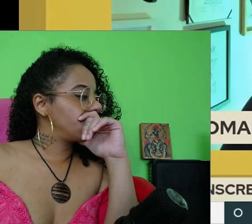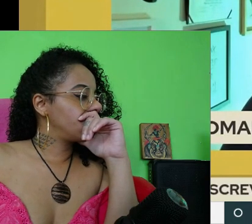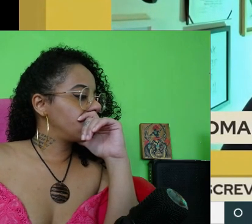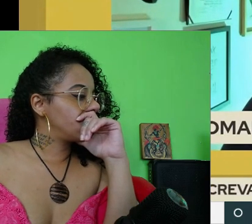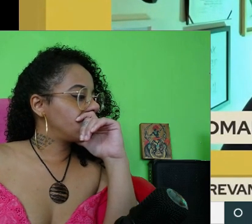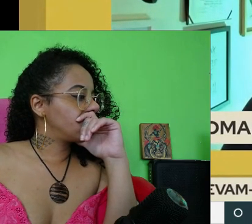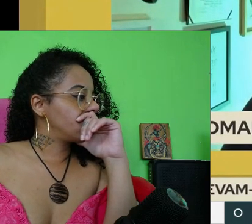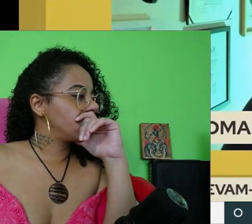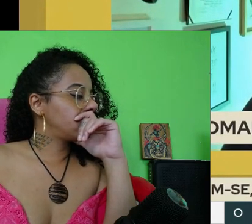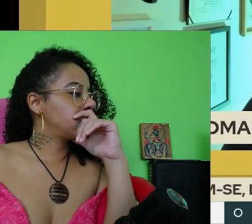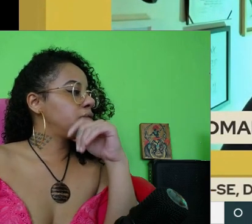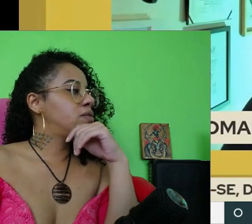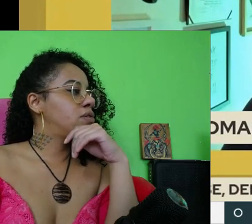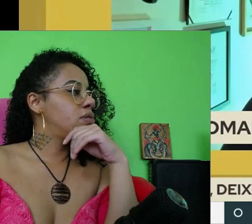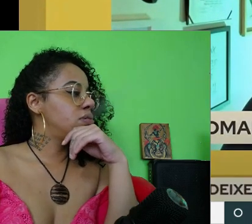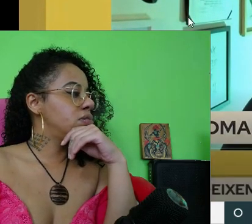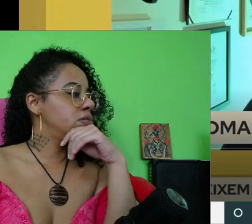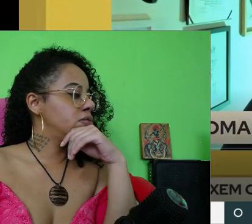crimes